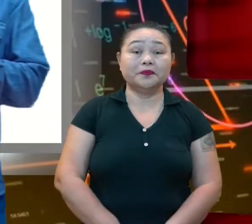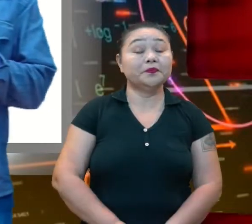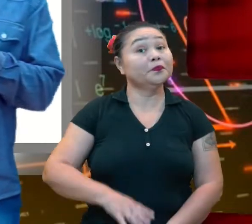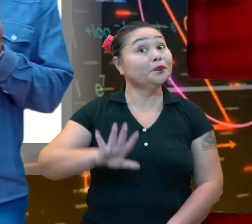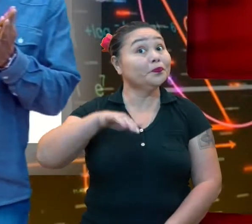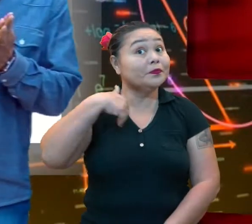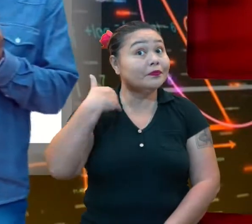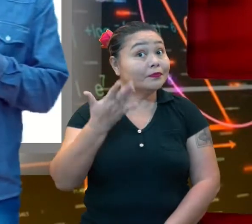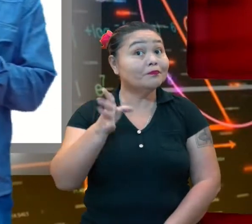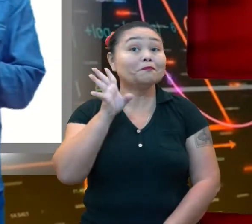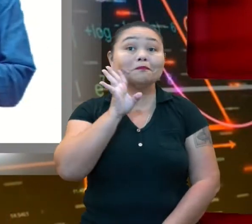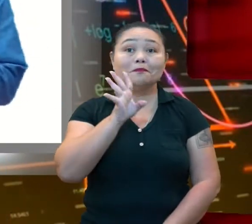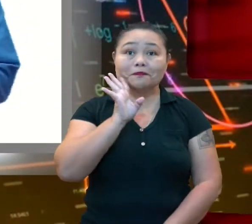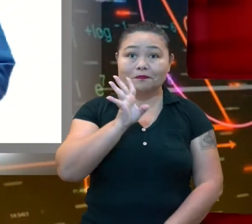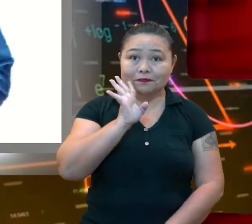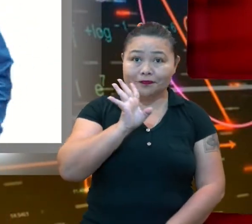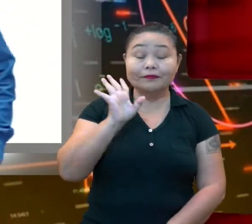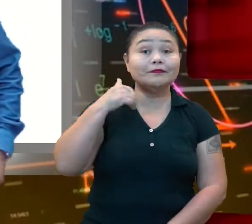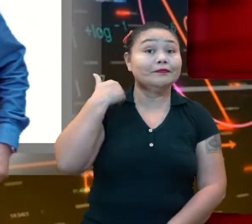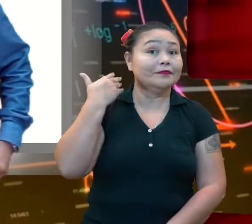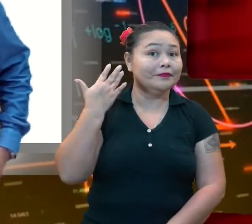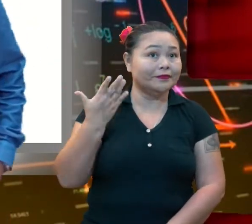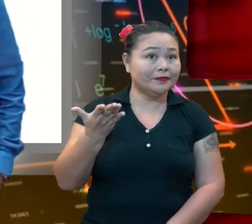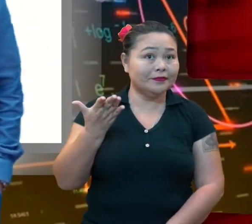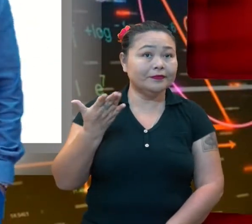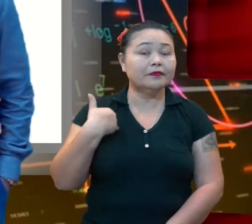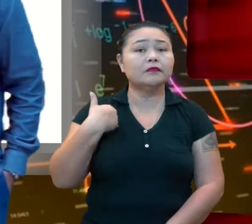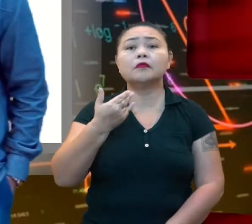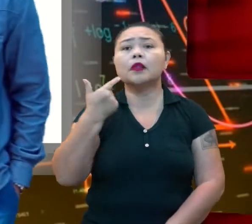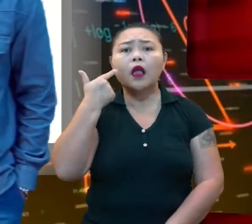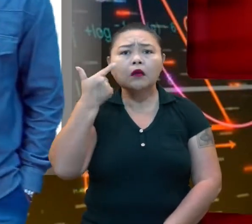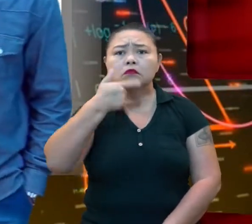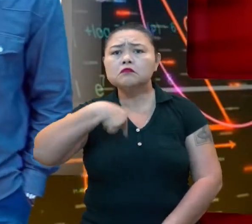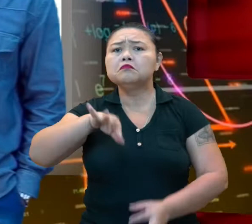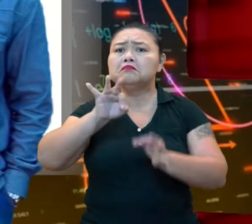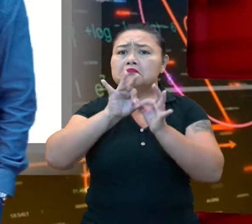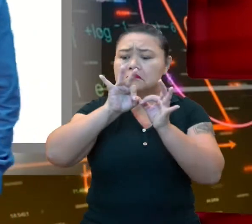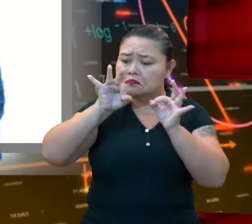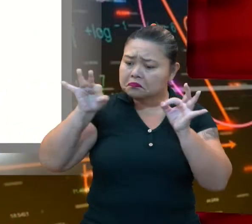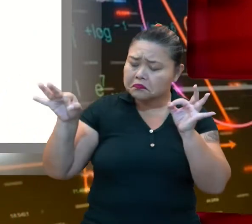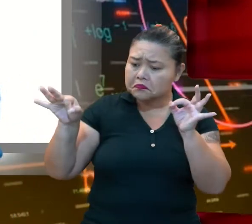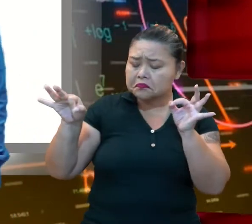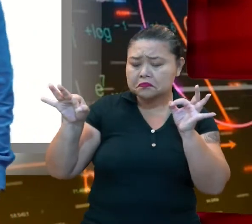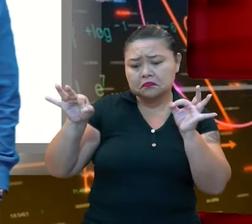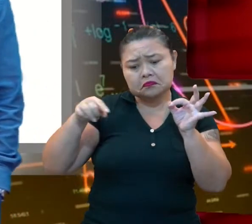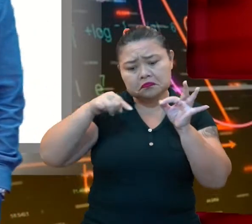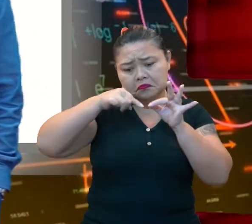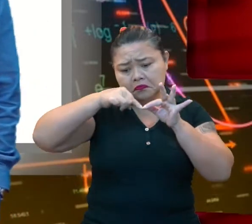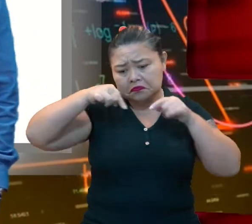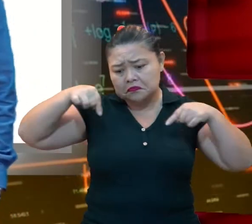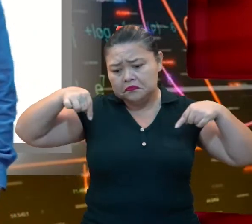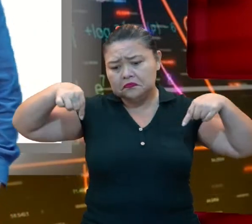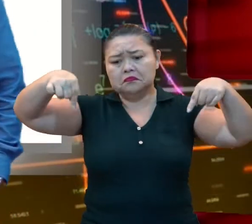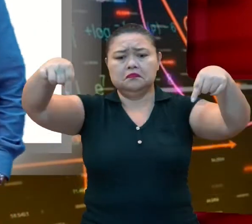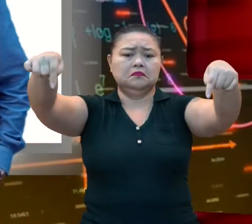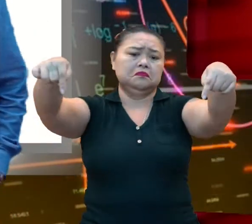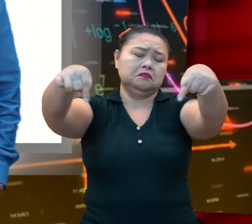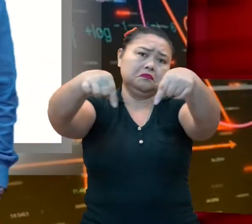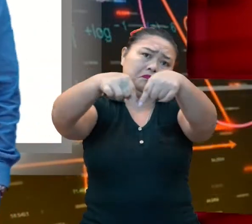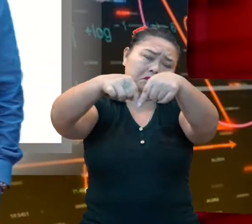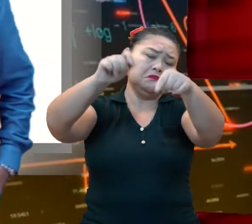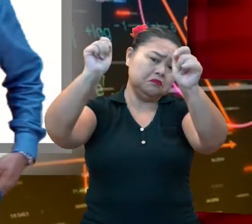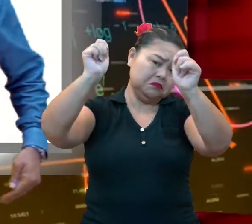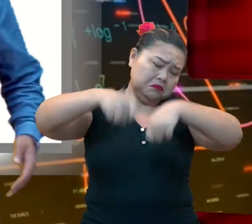Olha aí que legal, né? Nesse caso, ali a gente poderia medir, não é uma medida, uma distância inacessível, né?